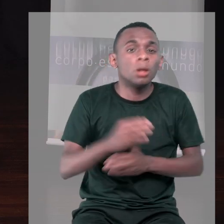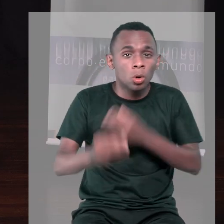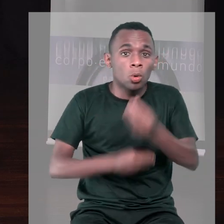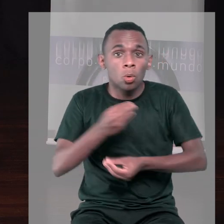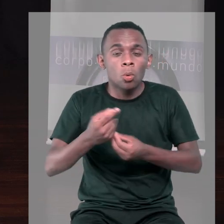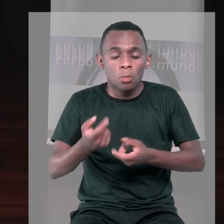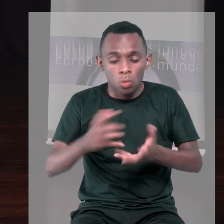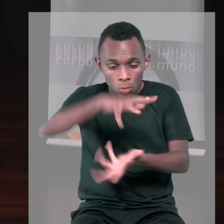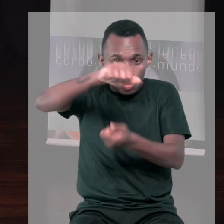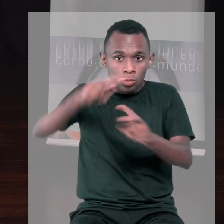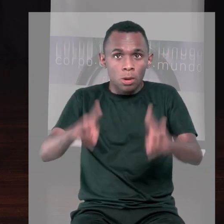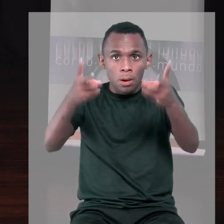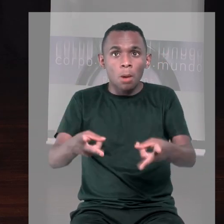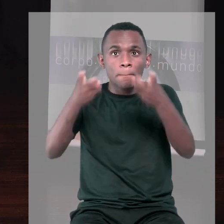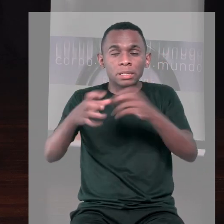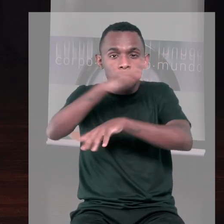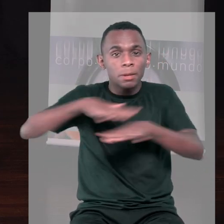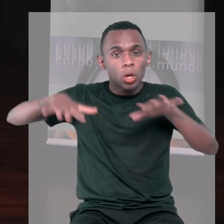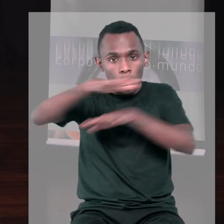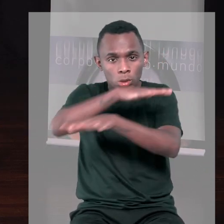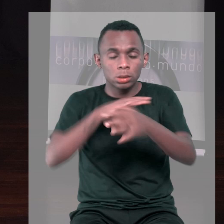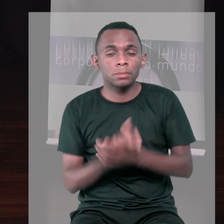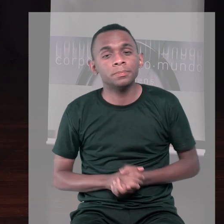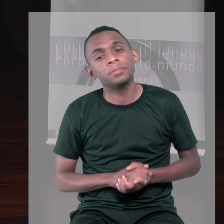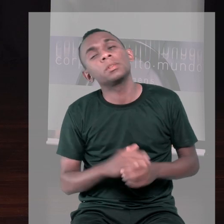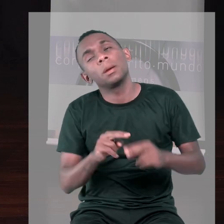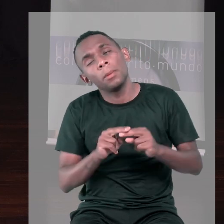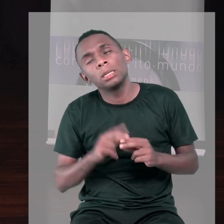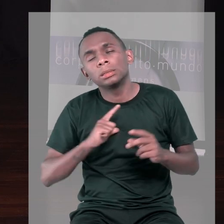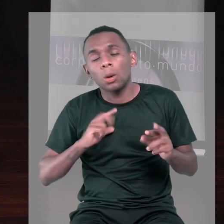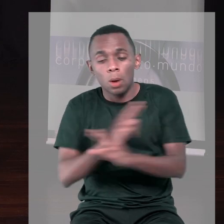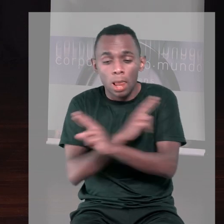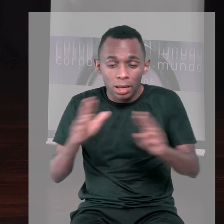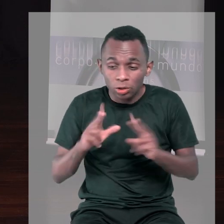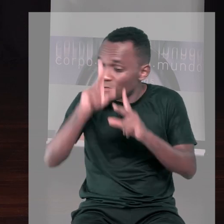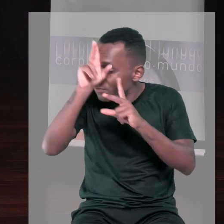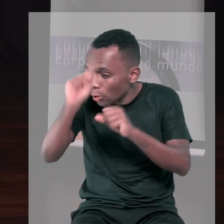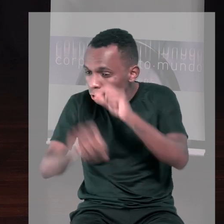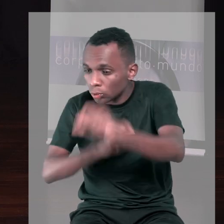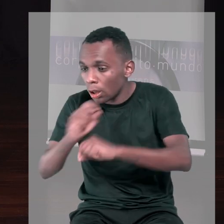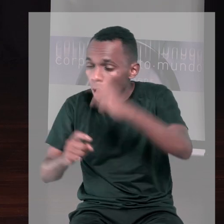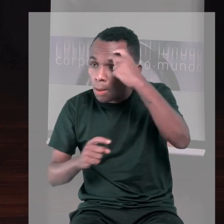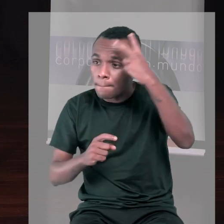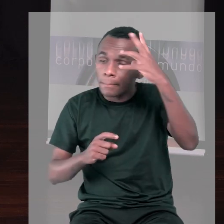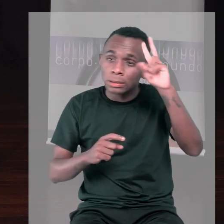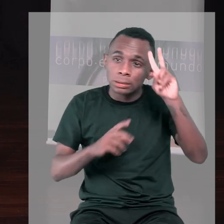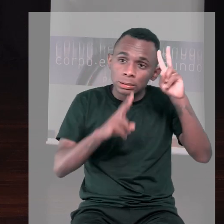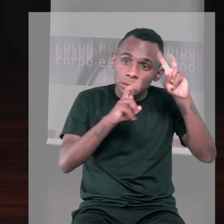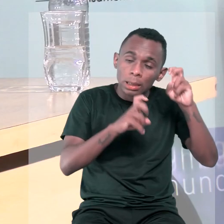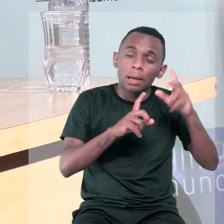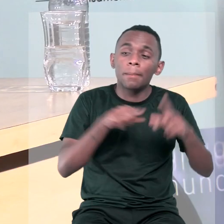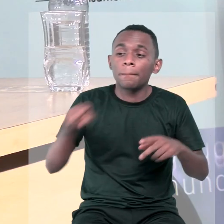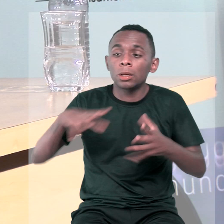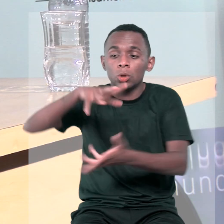forte relação entre perda do mundo, abandono do mundo e ausência de pensamento. Se voltarmos